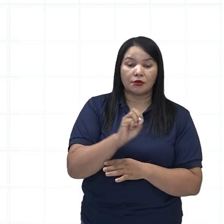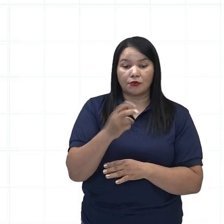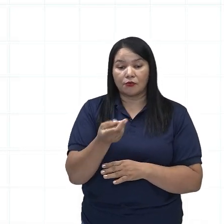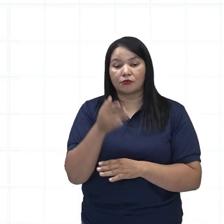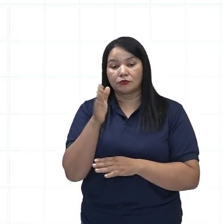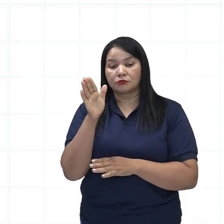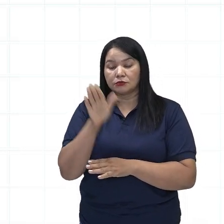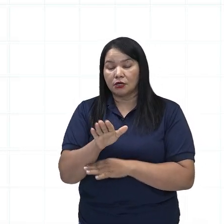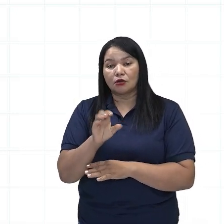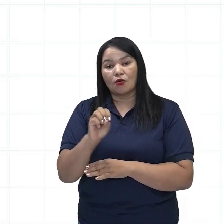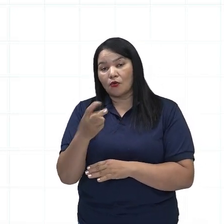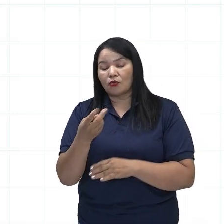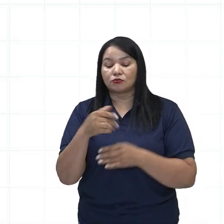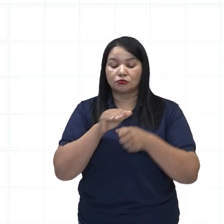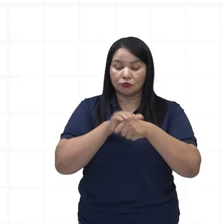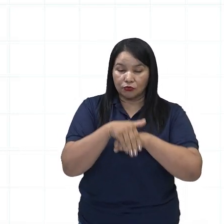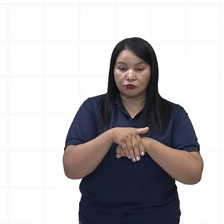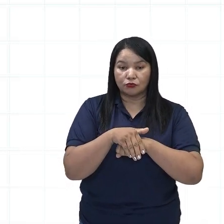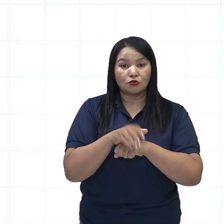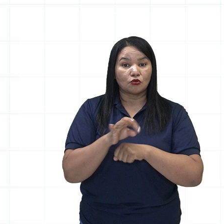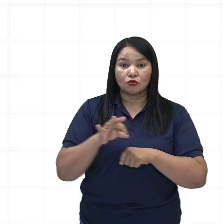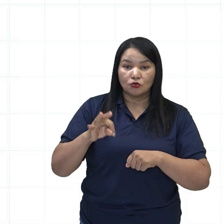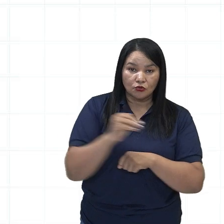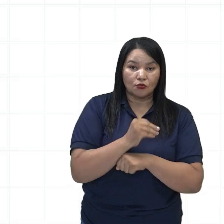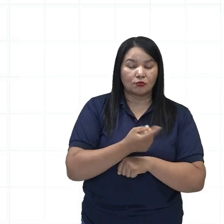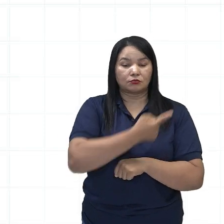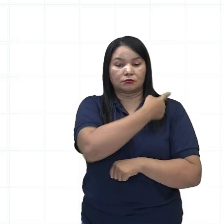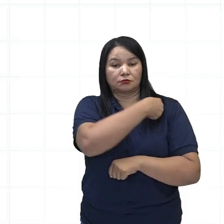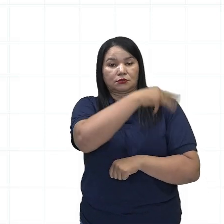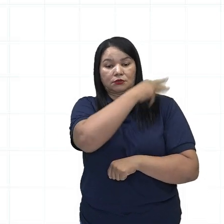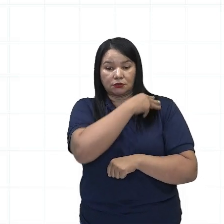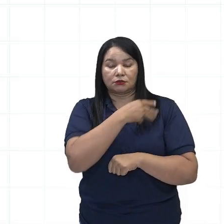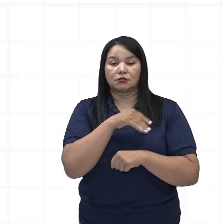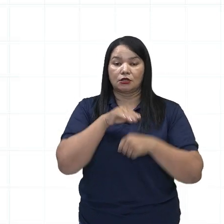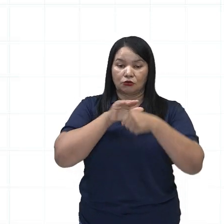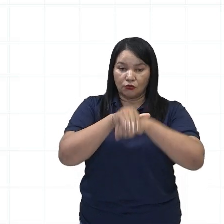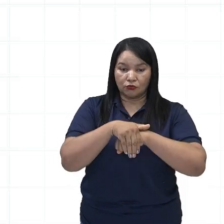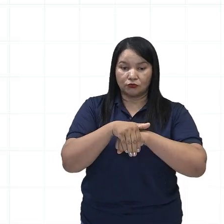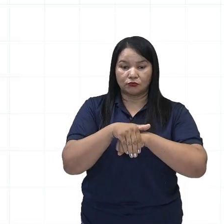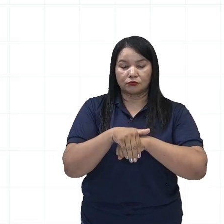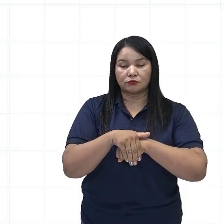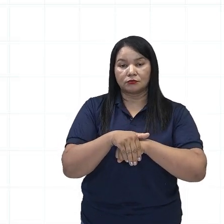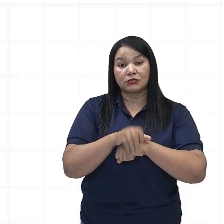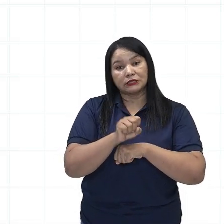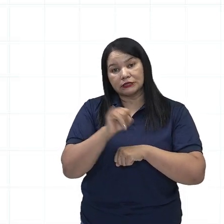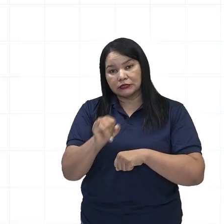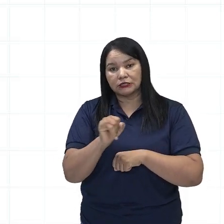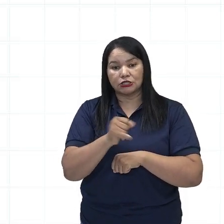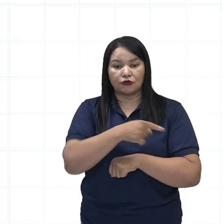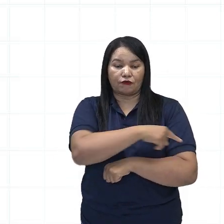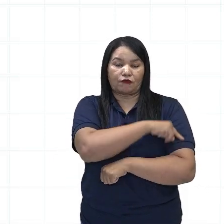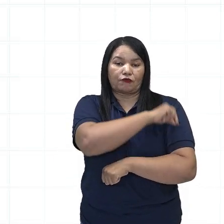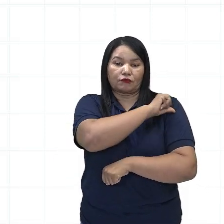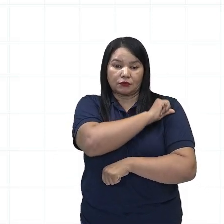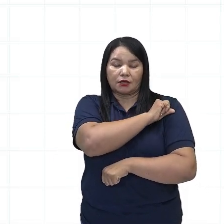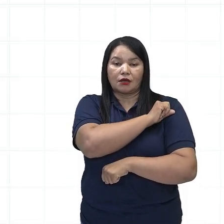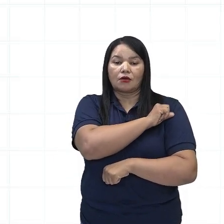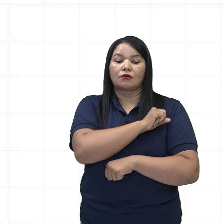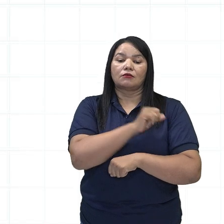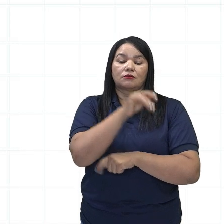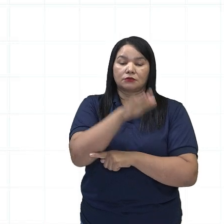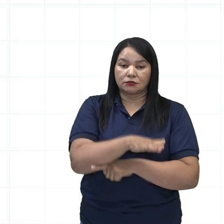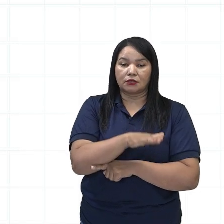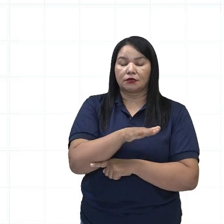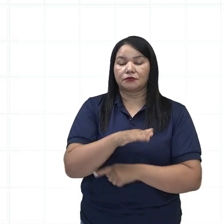que todo ensino médio é aplicado no turno noturno. Se fosse ensino fundamental, seria turno vespertino.